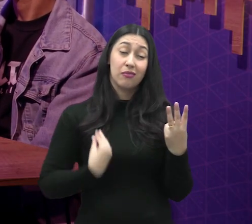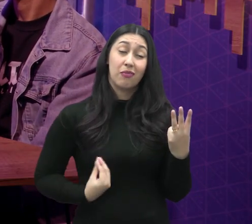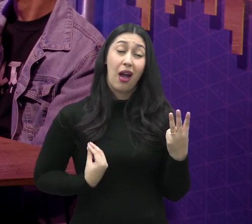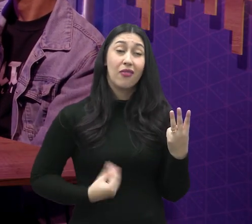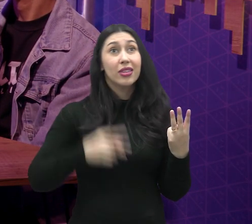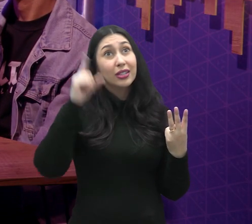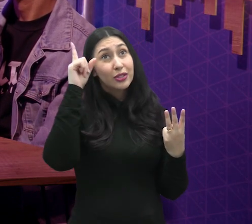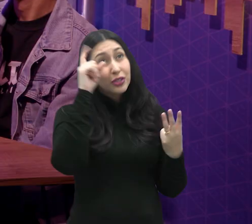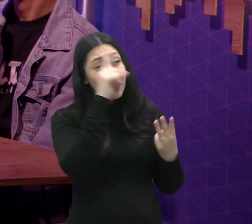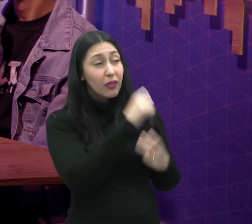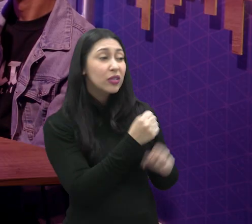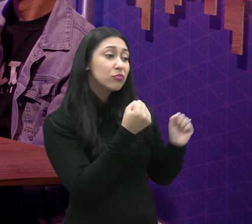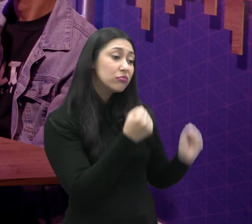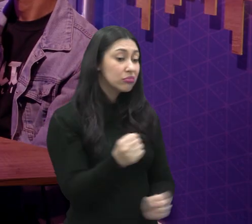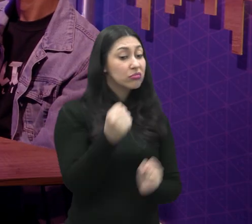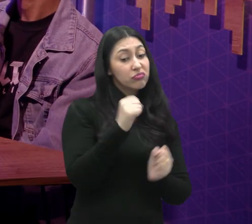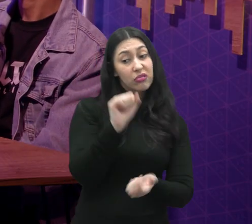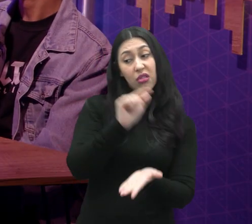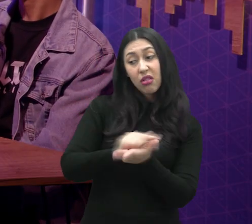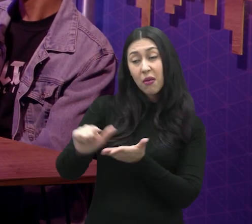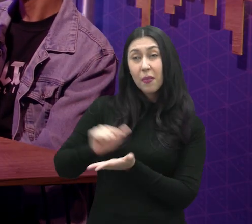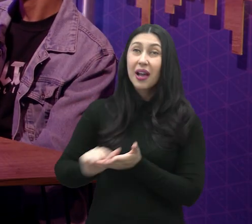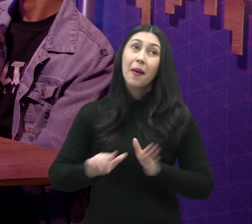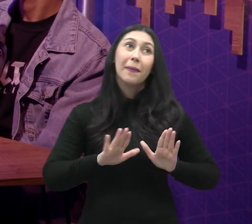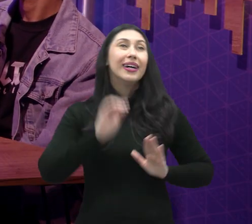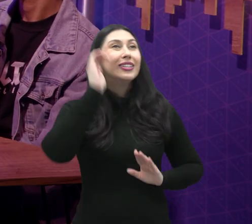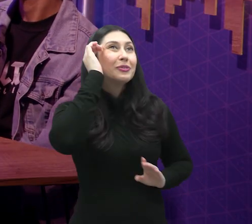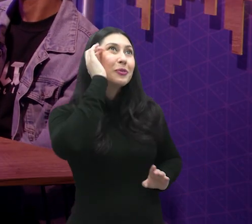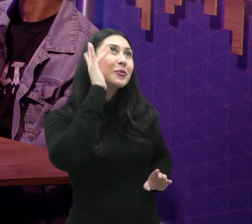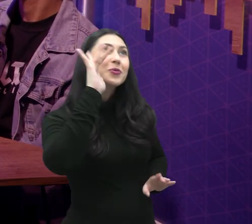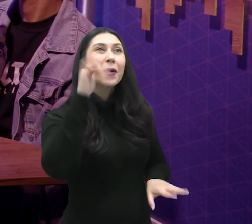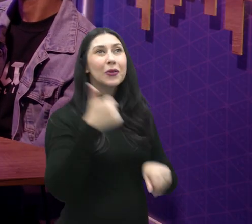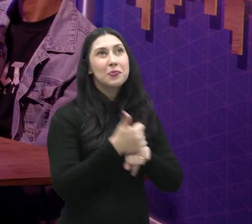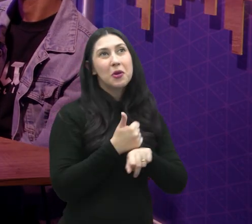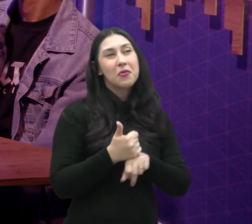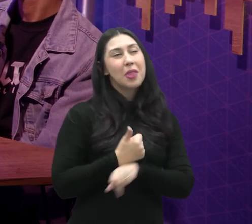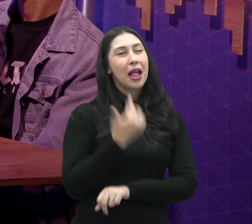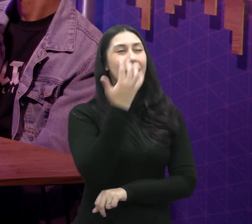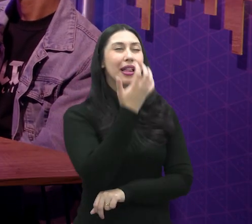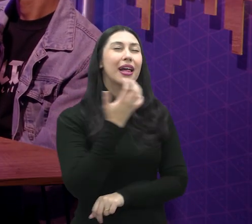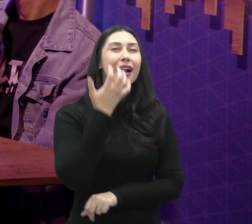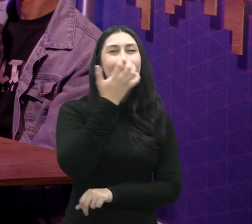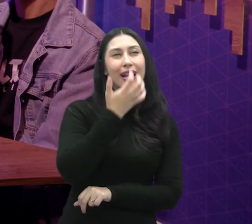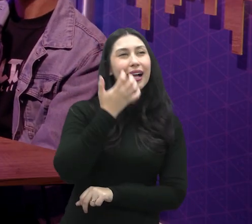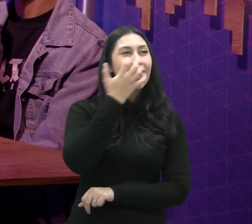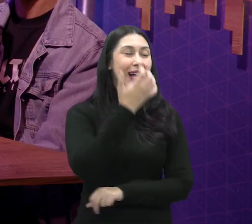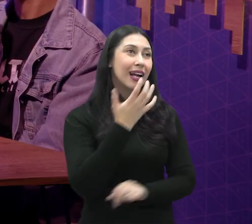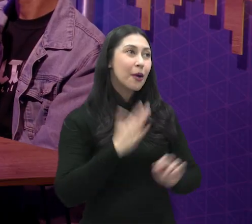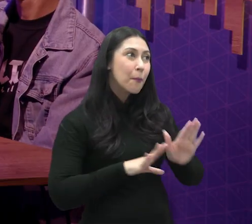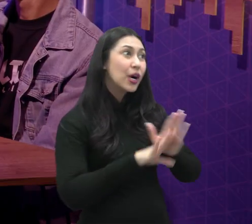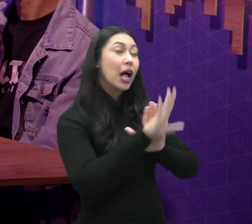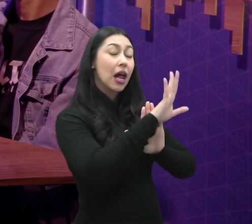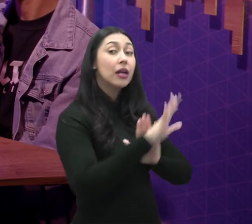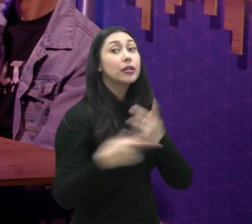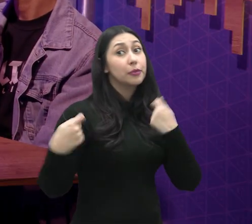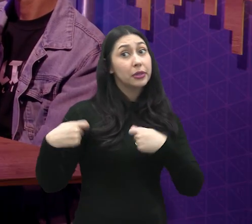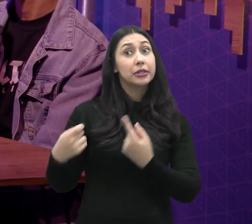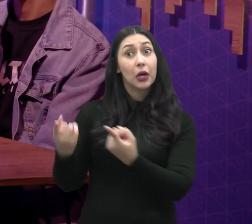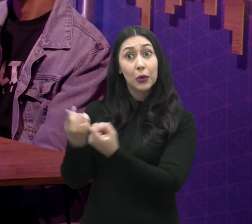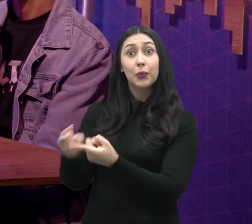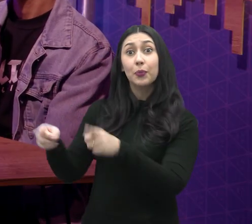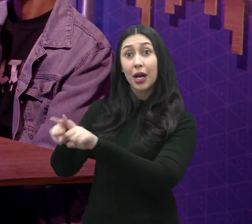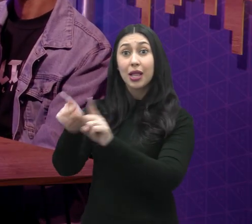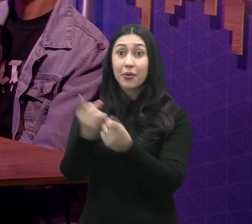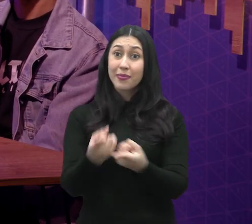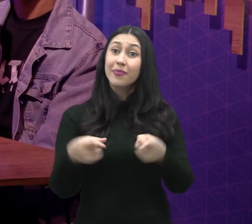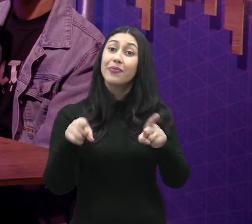difícil, muitas vezes de doméstica, e elas com sonho, né, de serem cantoras e essa ascensão mesmo, né? Tem que conciliar tudo isso, né?